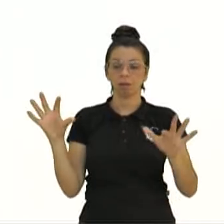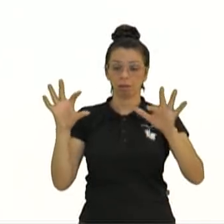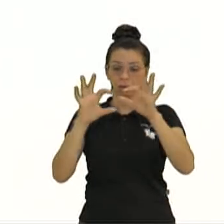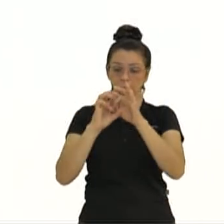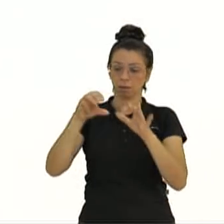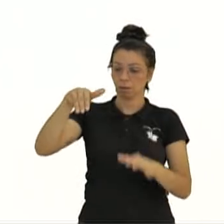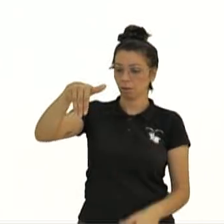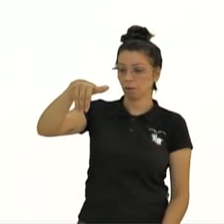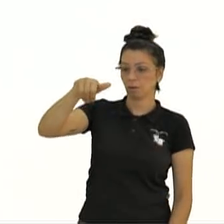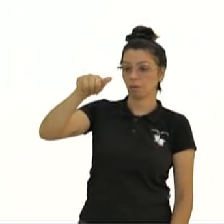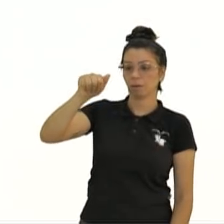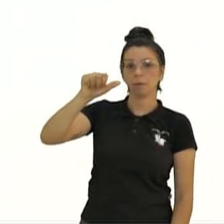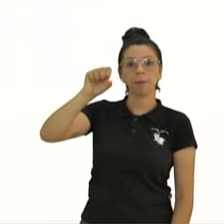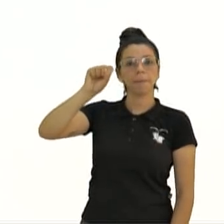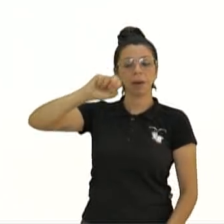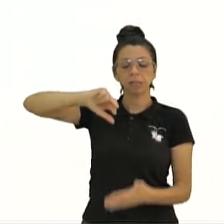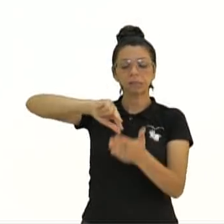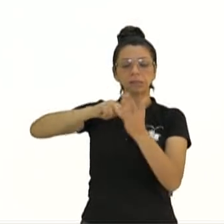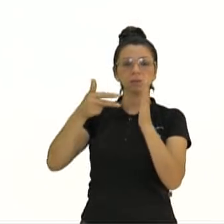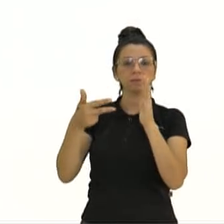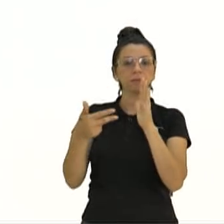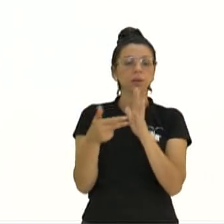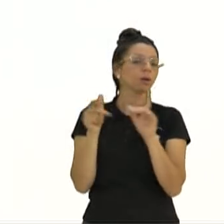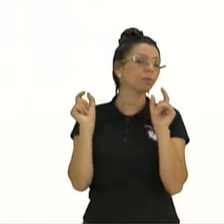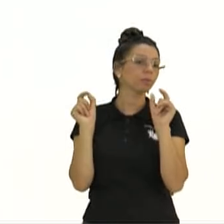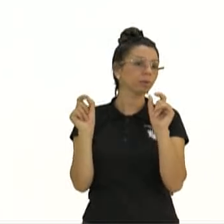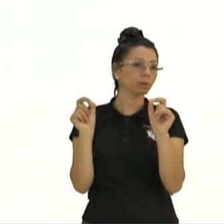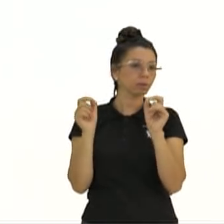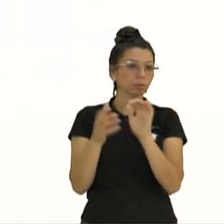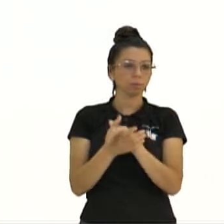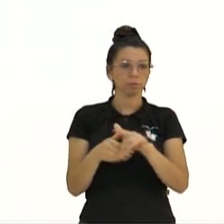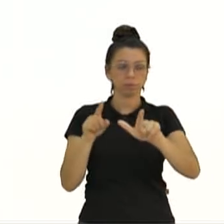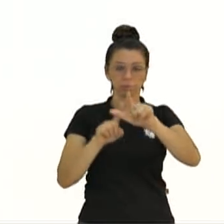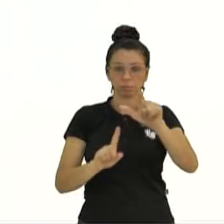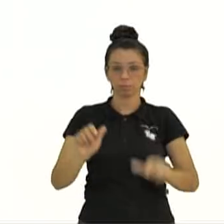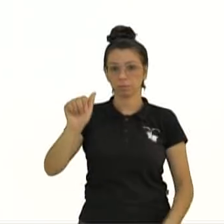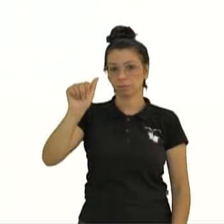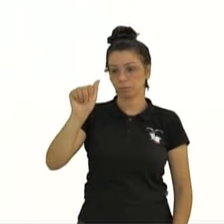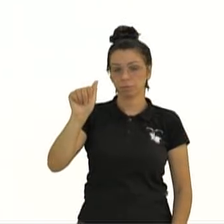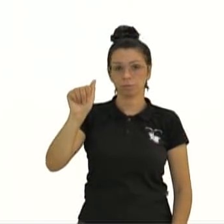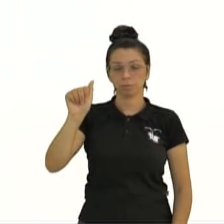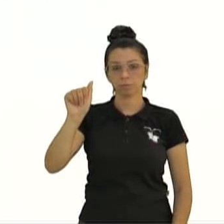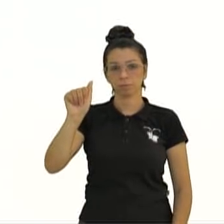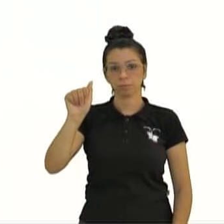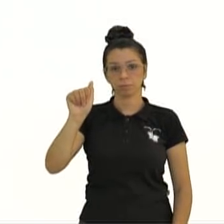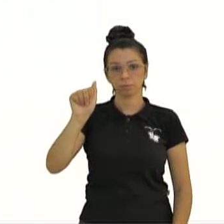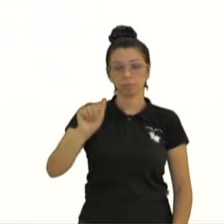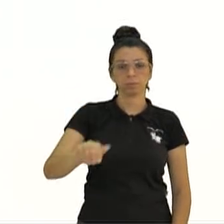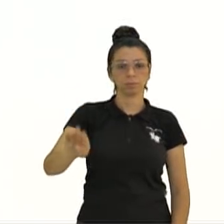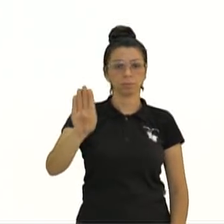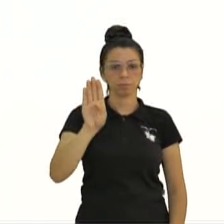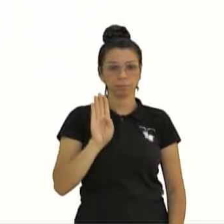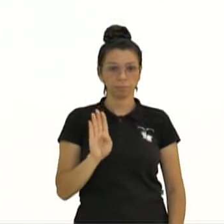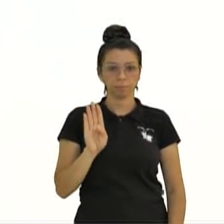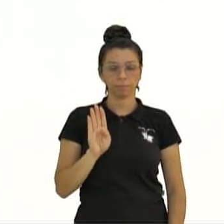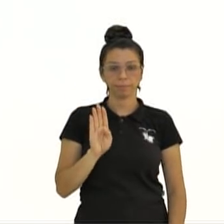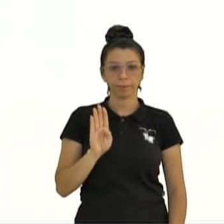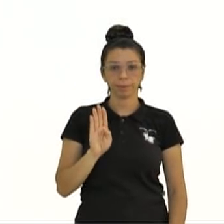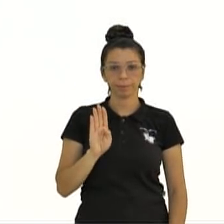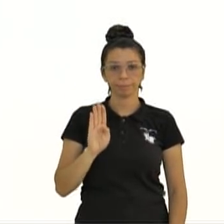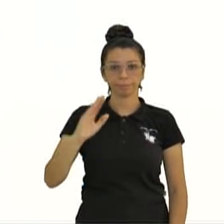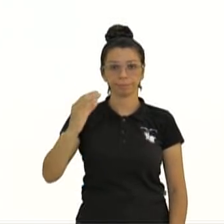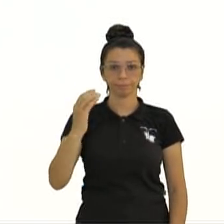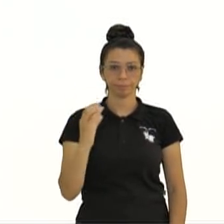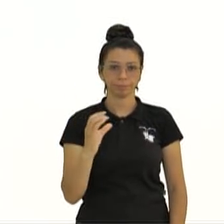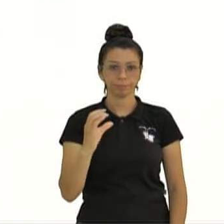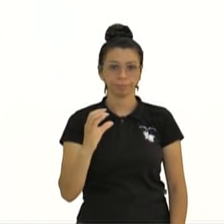a ideia de que letra A, alternância, letra B, conclusão, letra